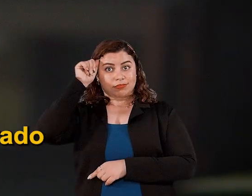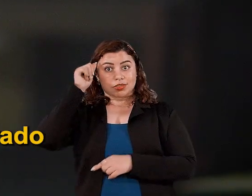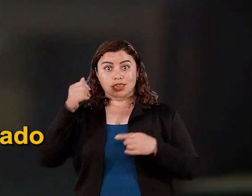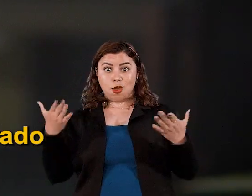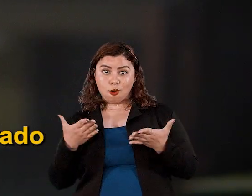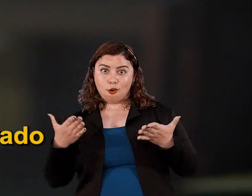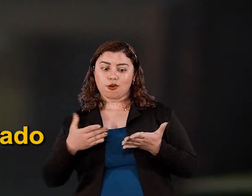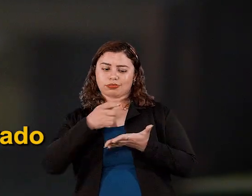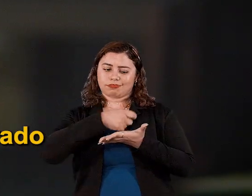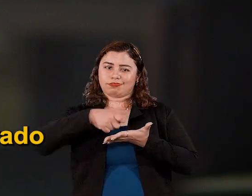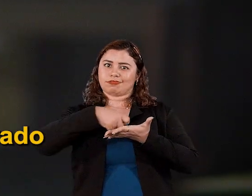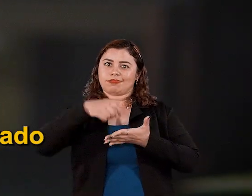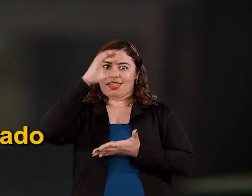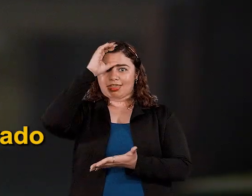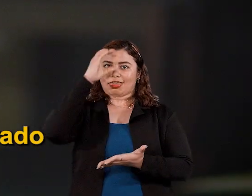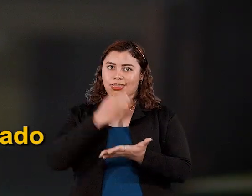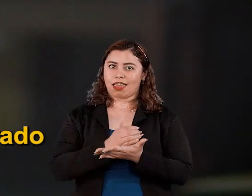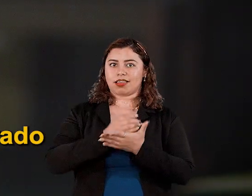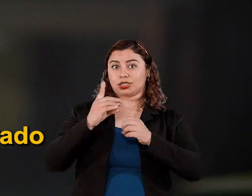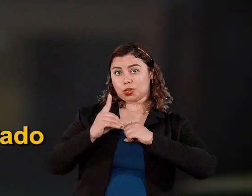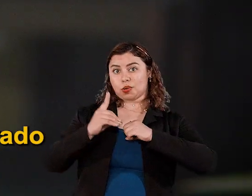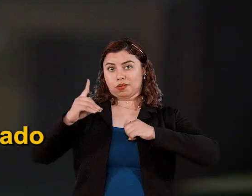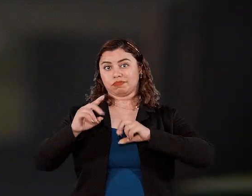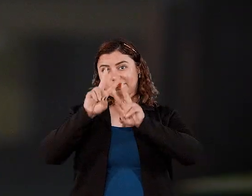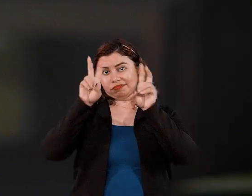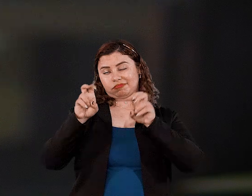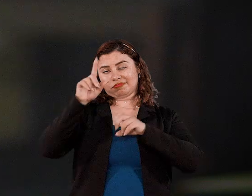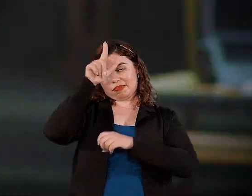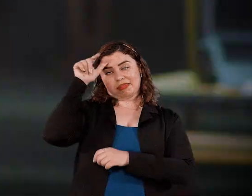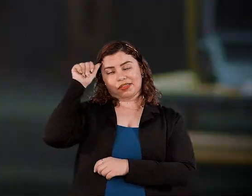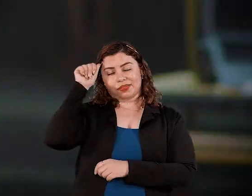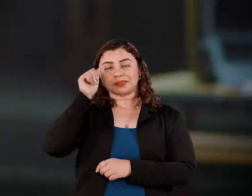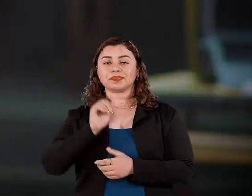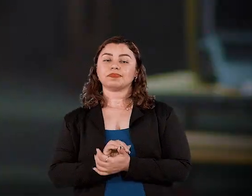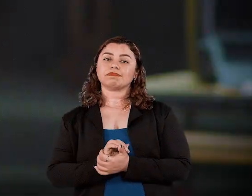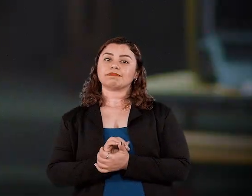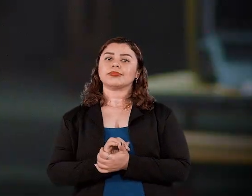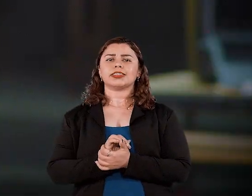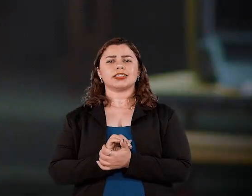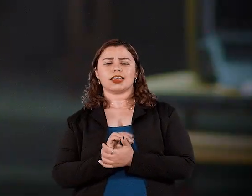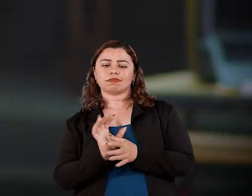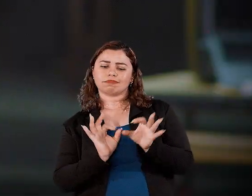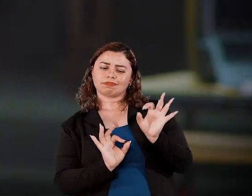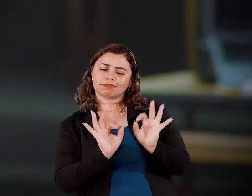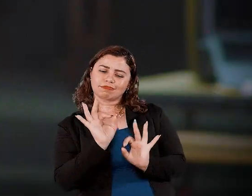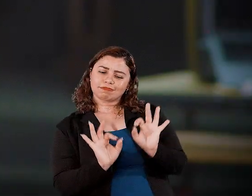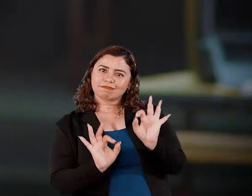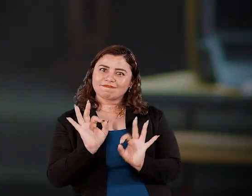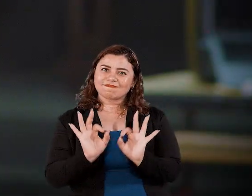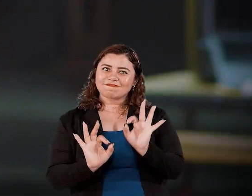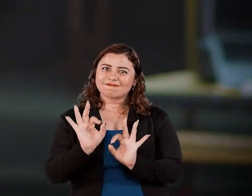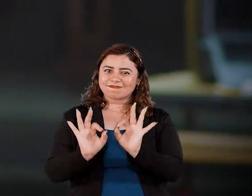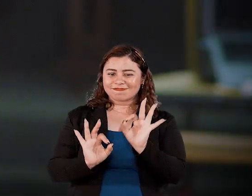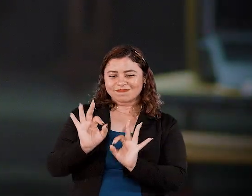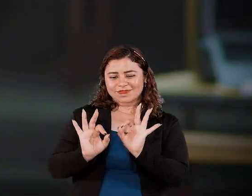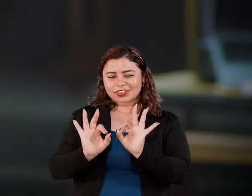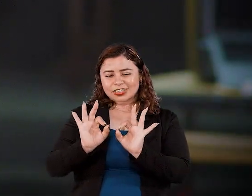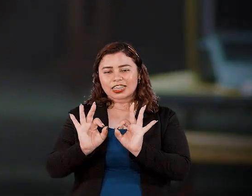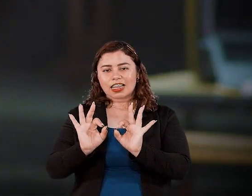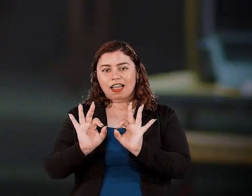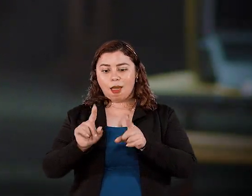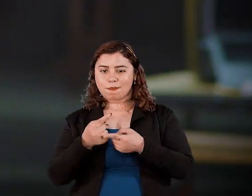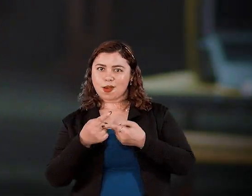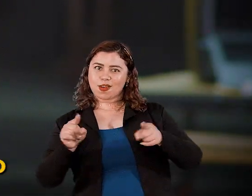uma nova tese de doutorado sobre Levino Albano. E fui montando esse